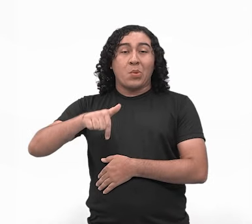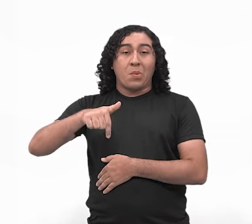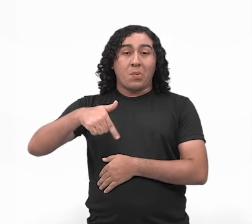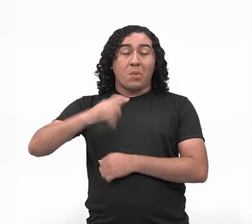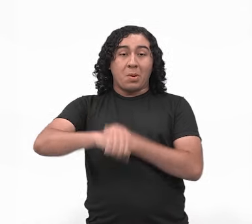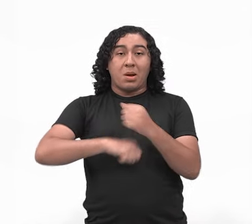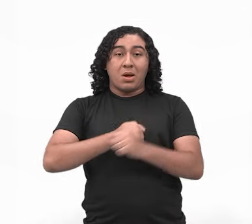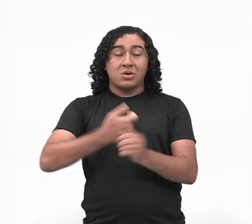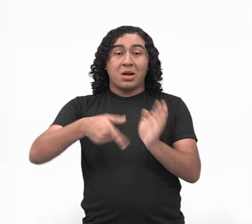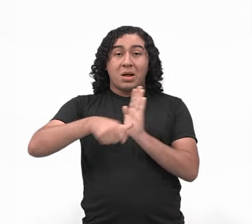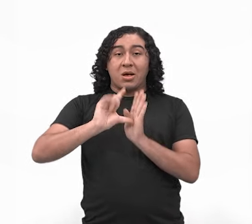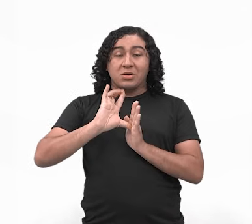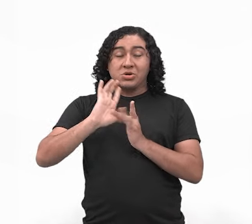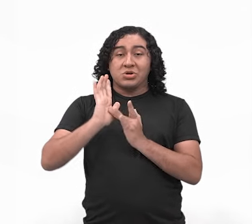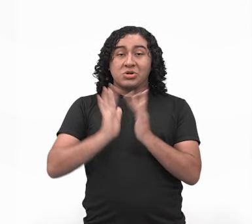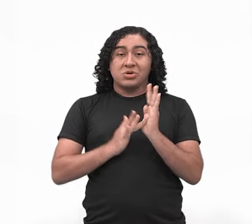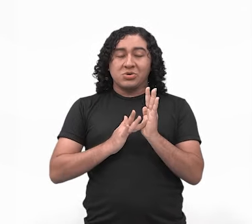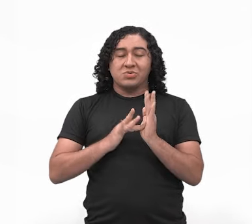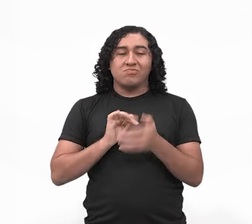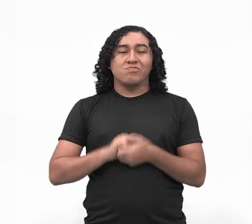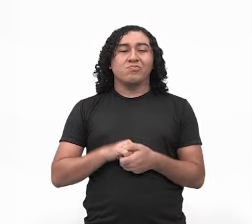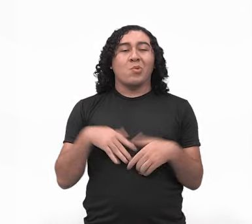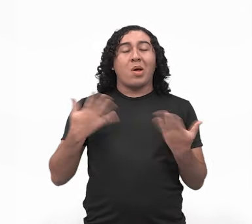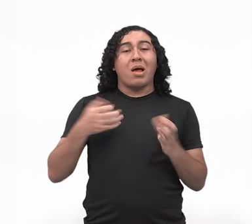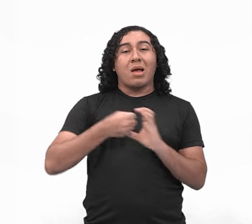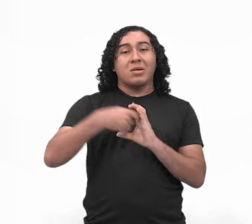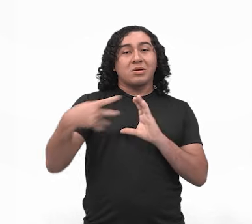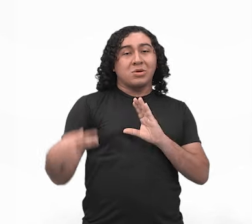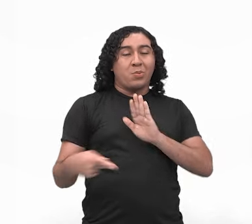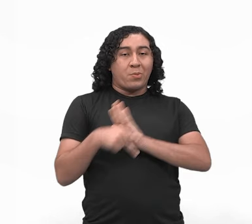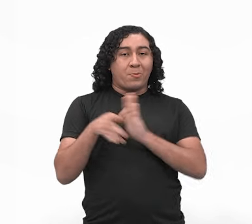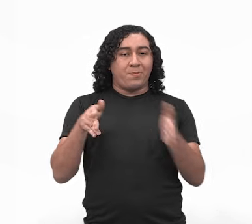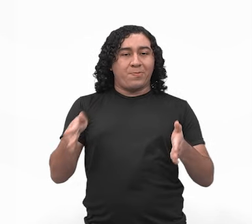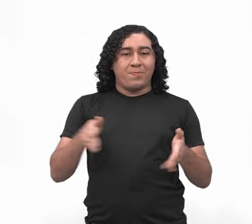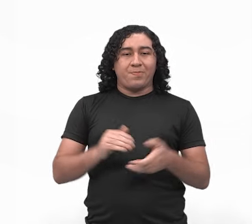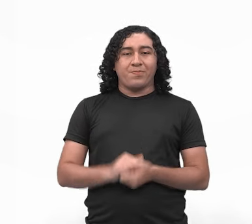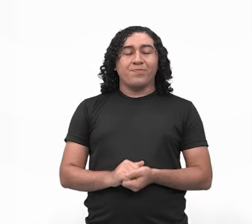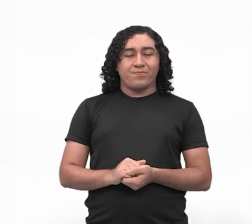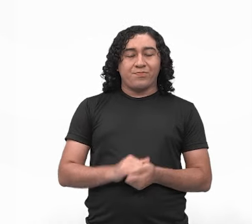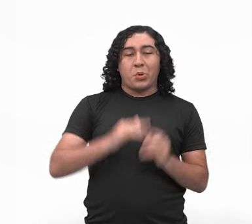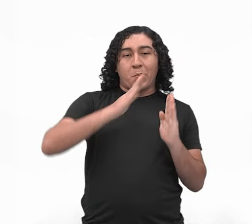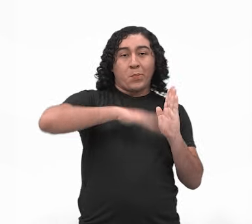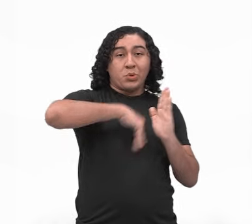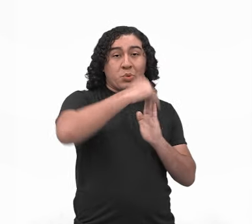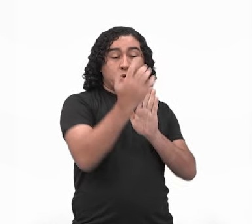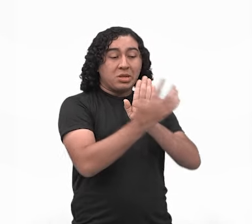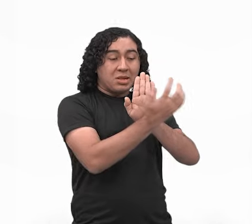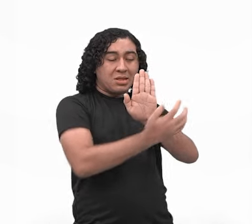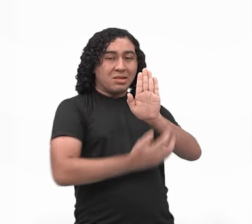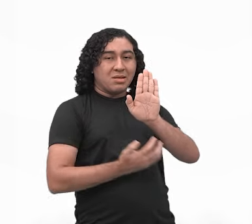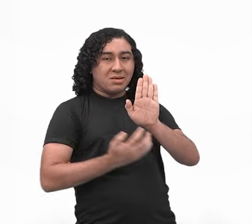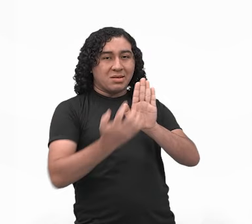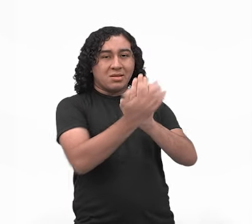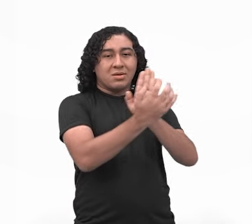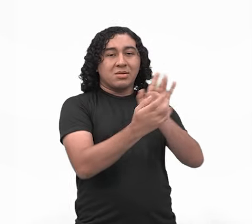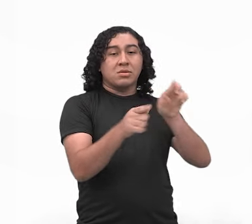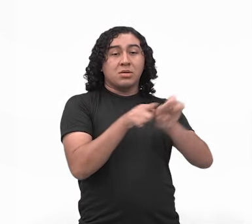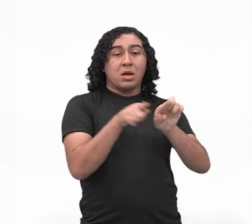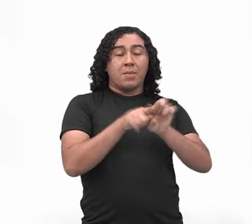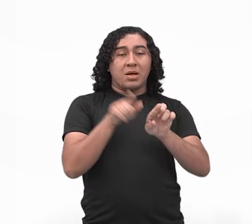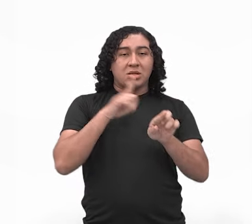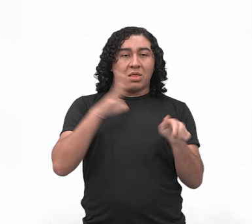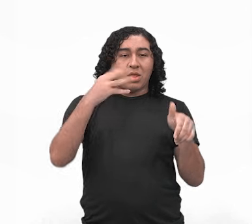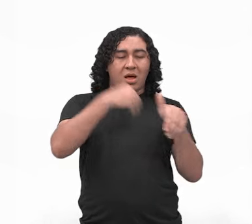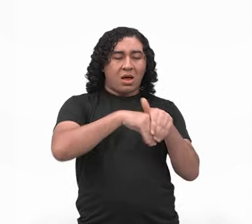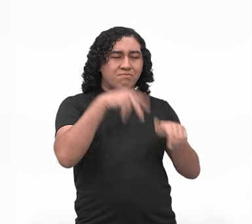de Cristo. Quais eram as características desse período? Pinturas rupestres, né? Pinturas em cavernas